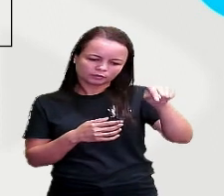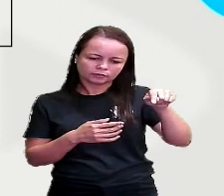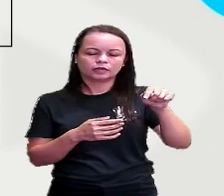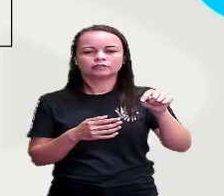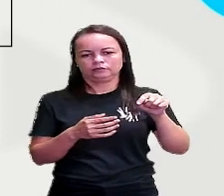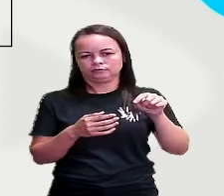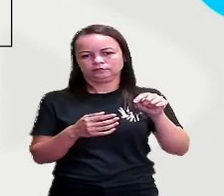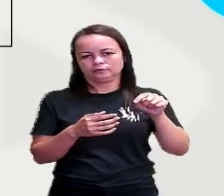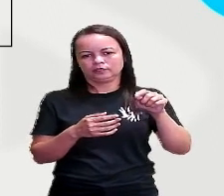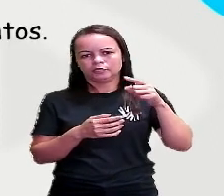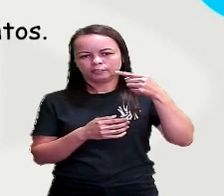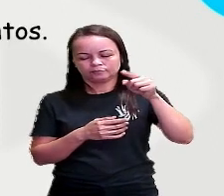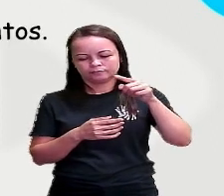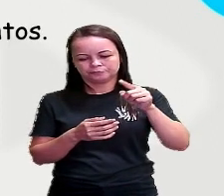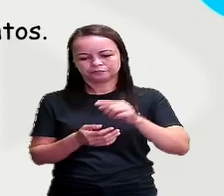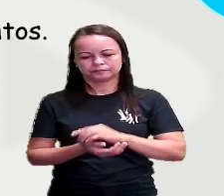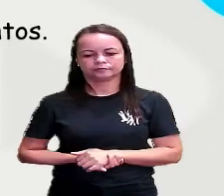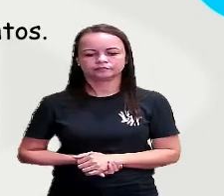ser proparoxítona.